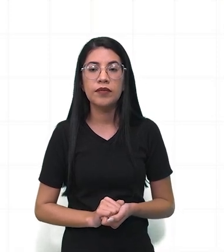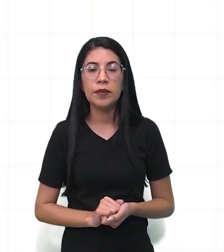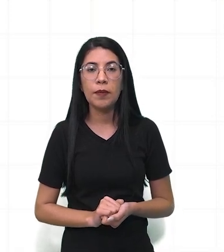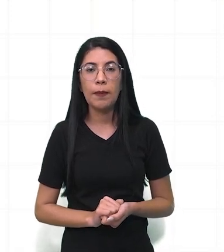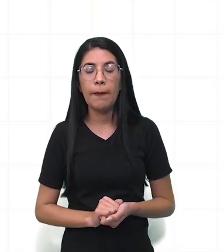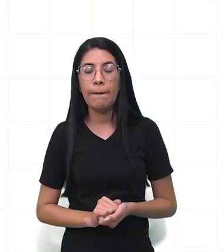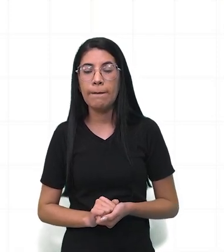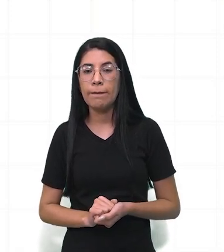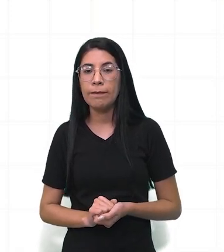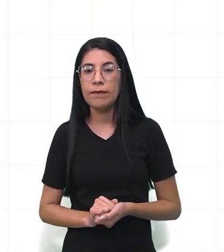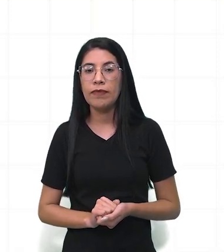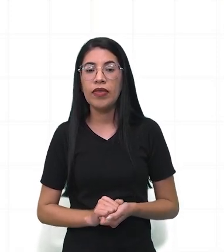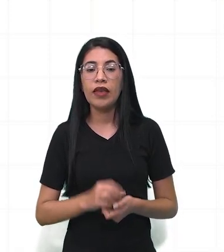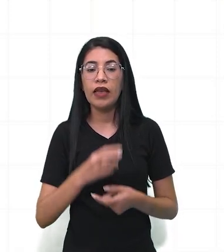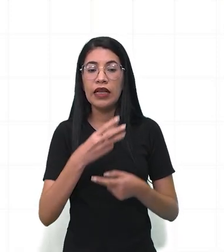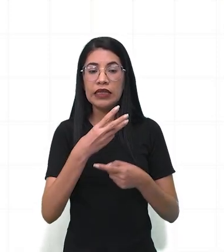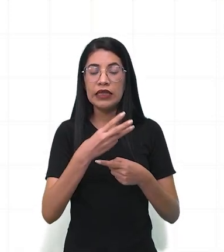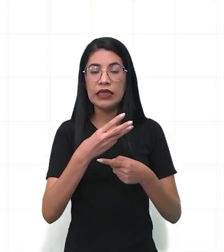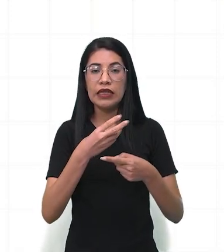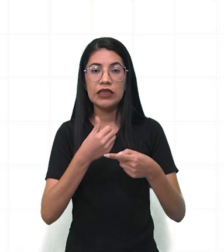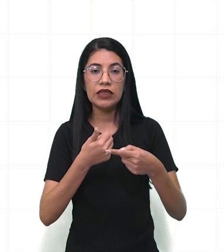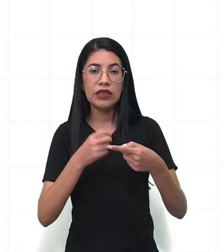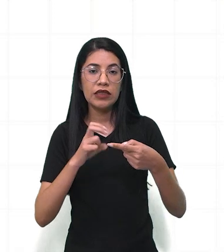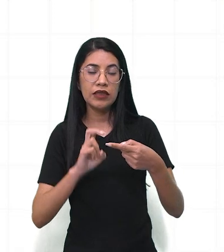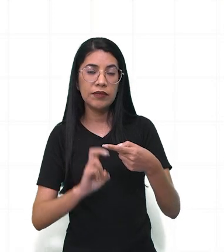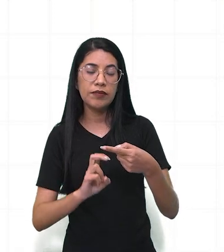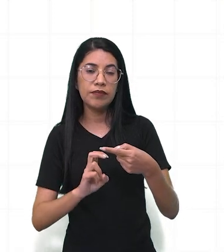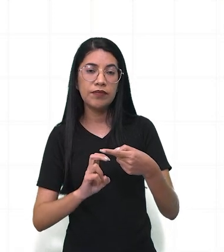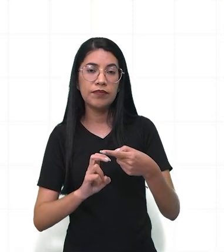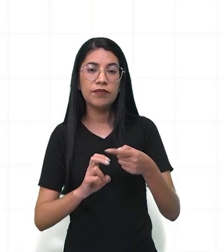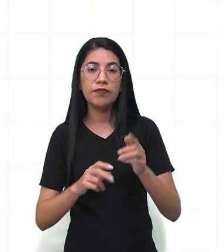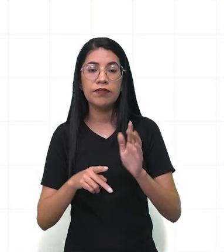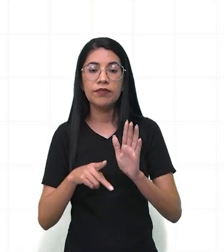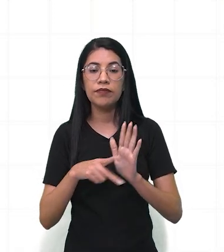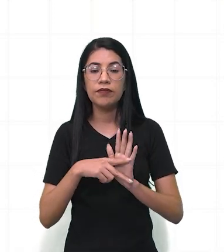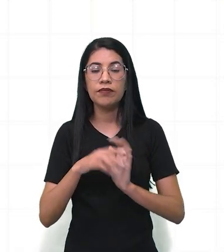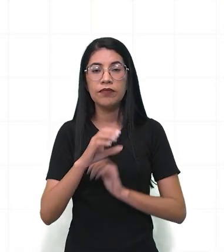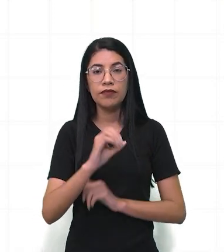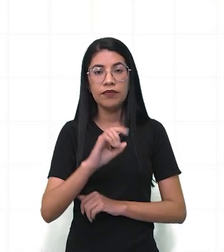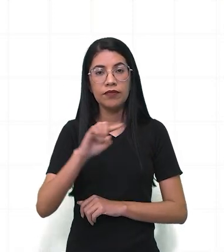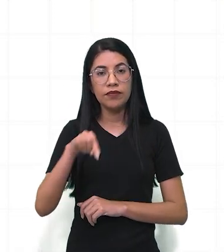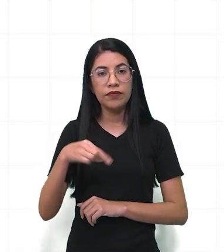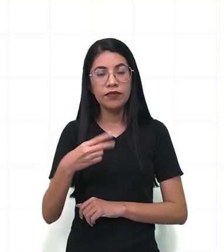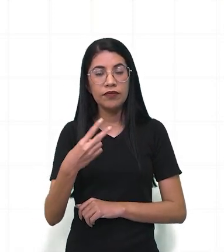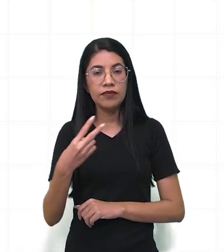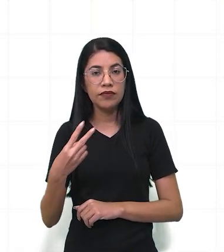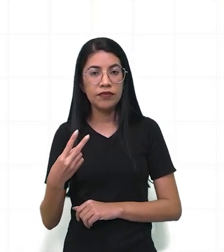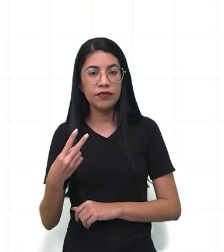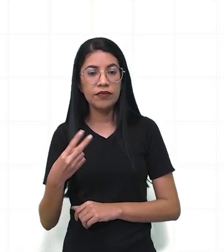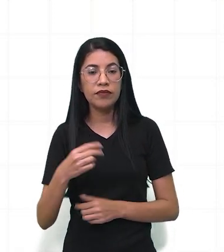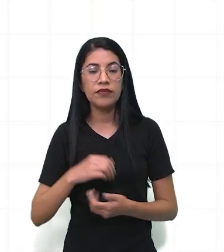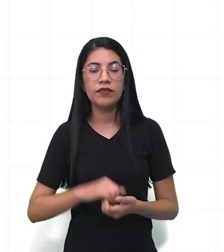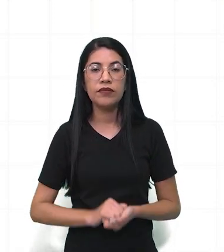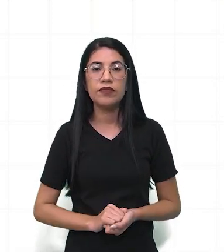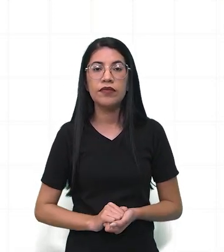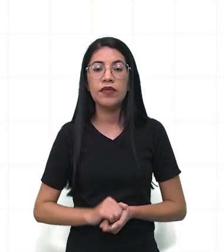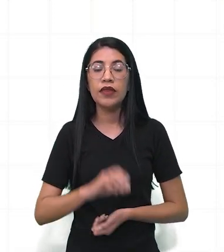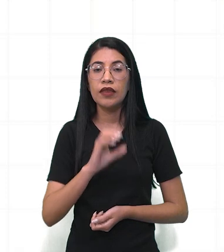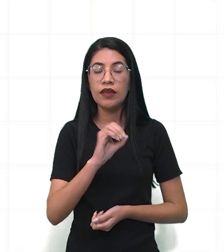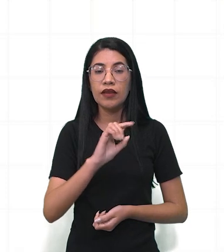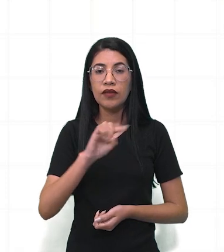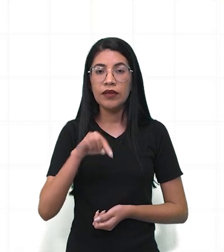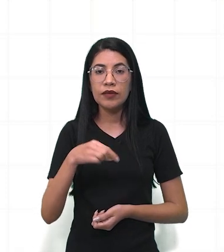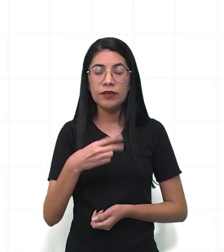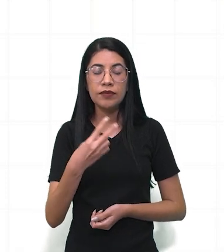3 dividido por 15, né? Então, vai ser 0,2. E 0,2, isso em